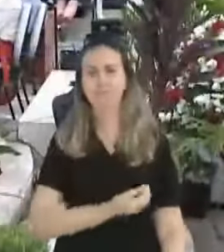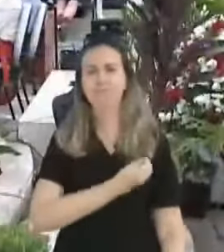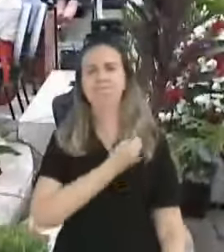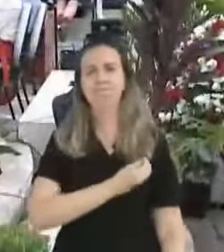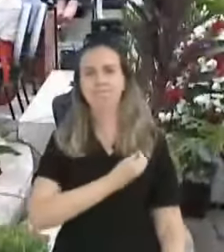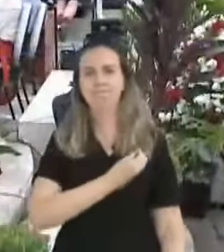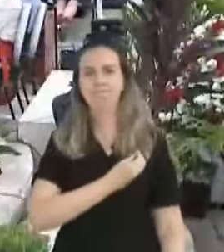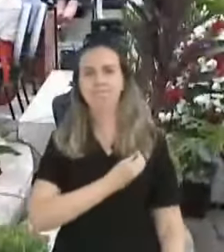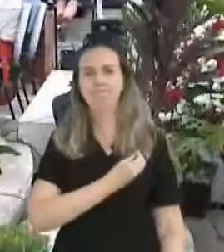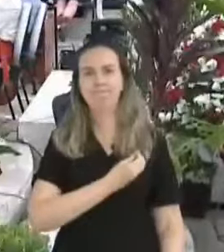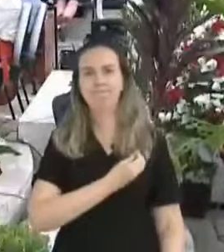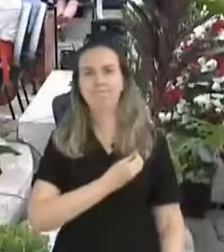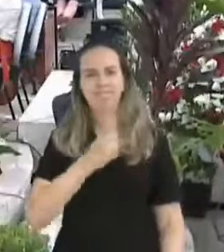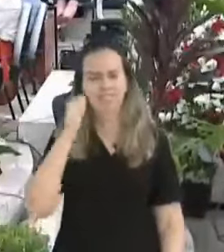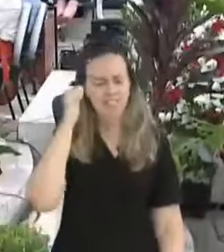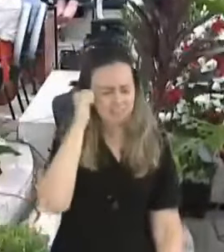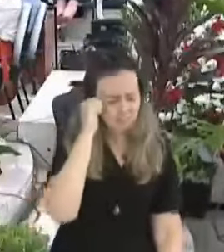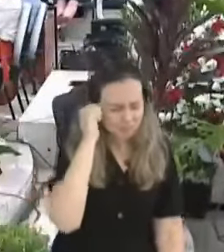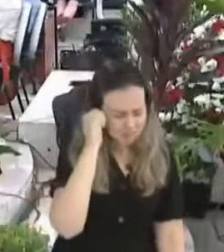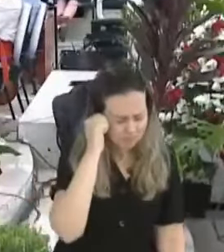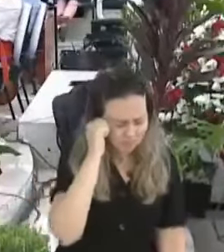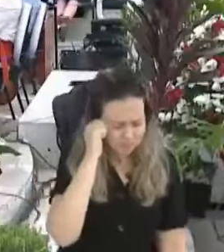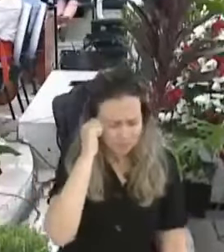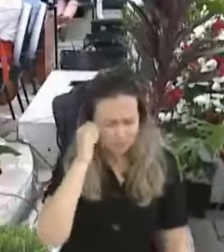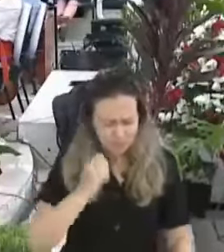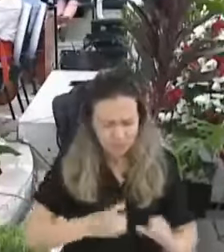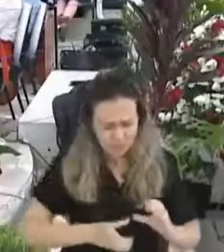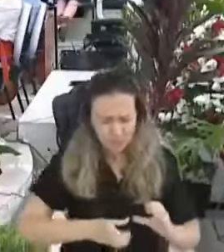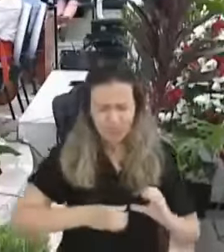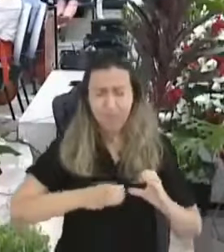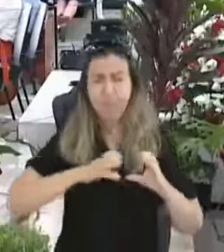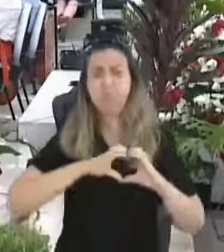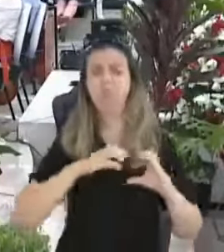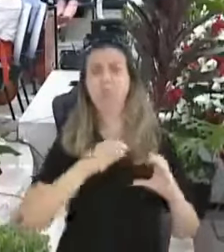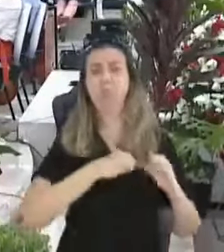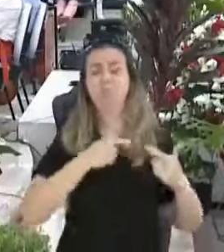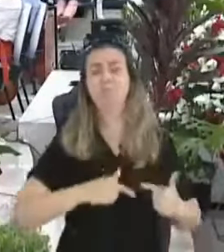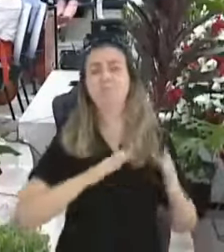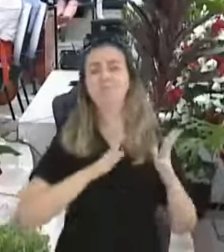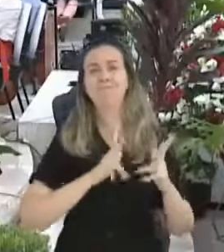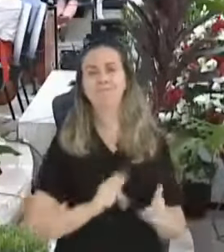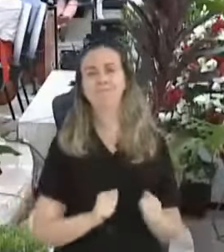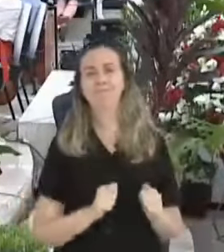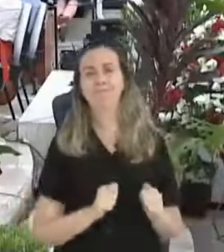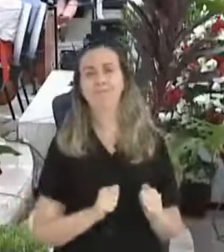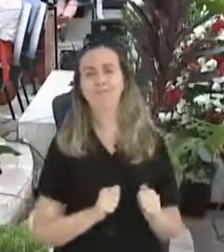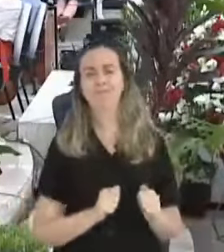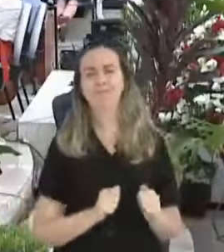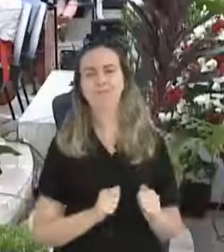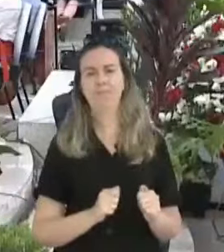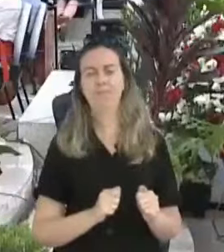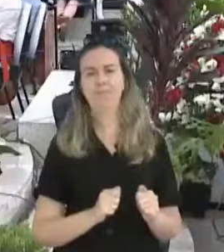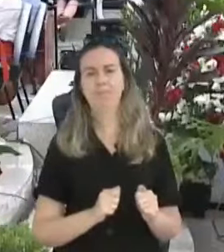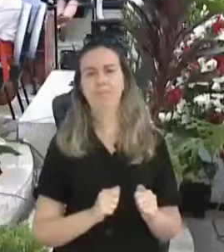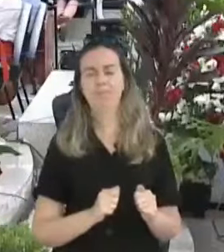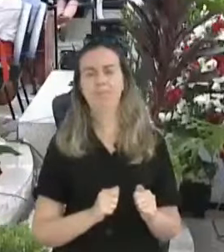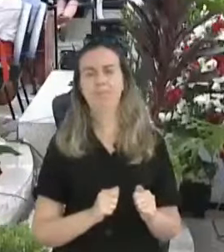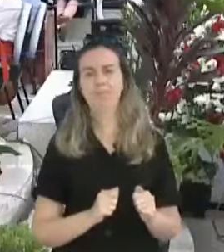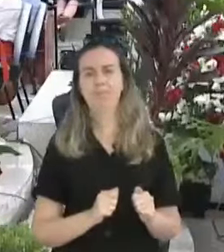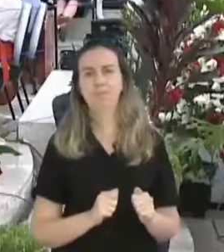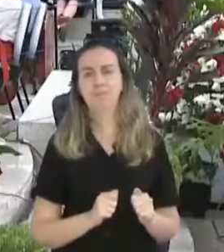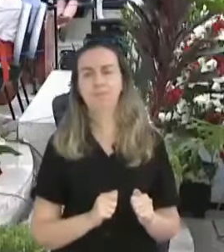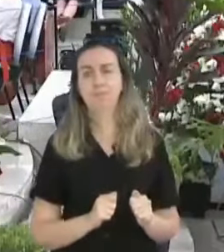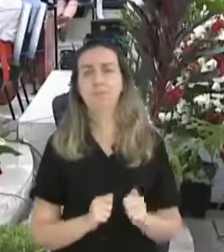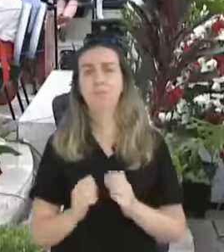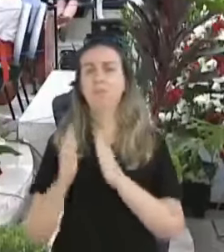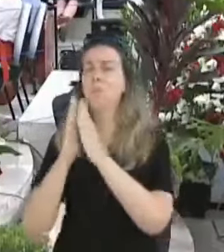O apelo para se converter é sempre do seu povo. O próprio Salomão, quando inaugurou o templo, ele fez